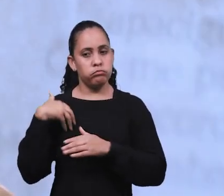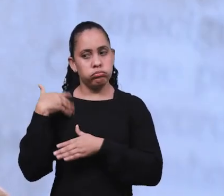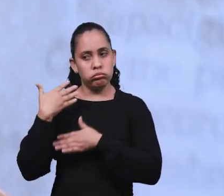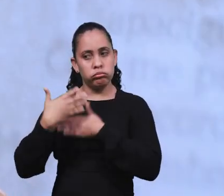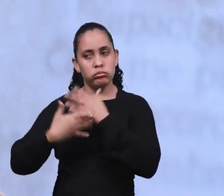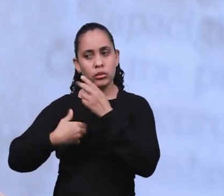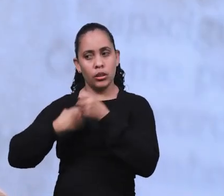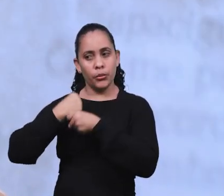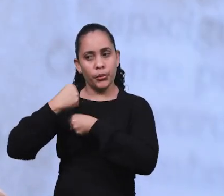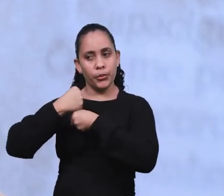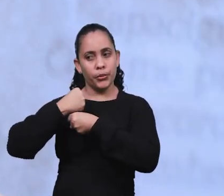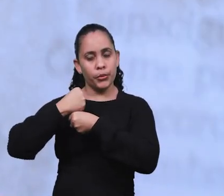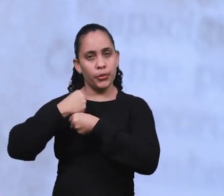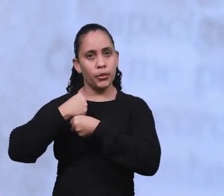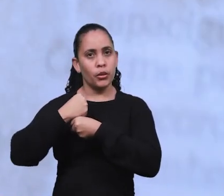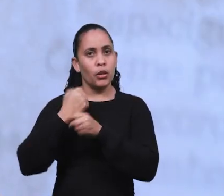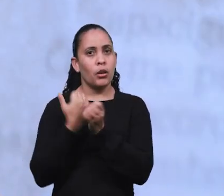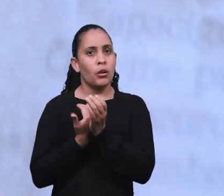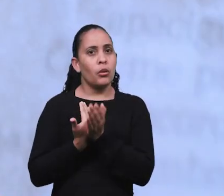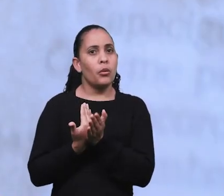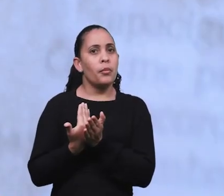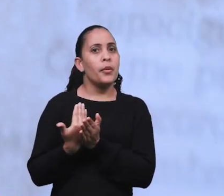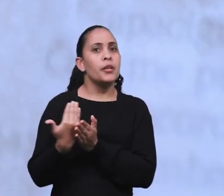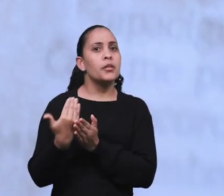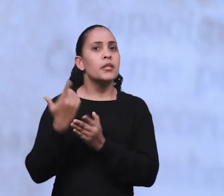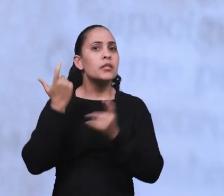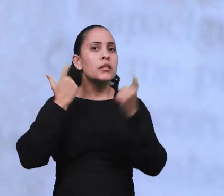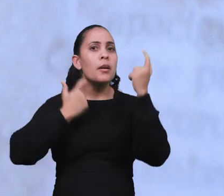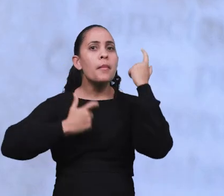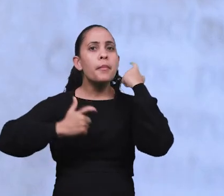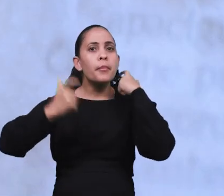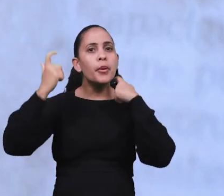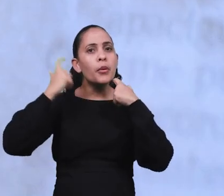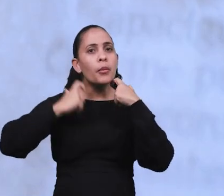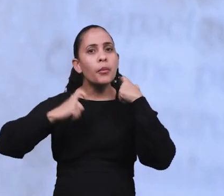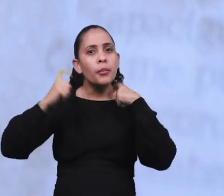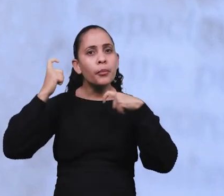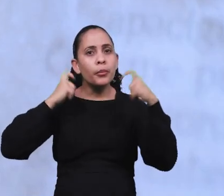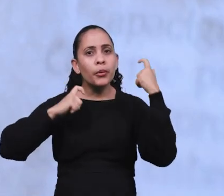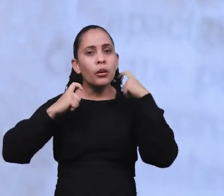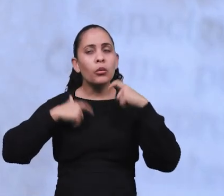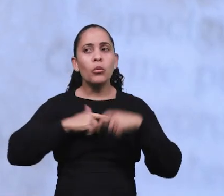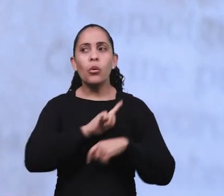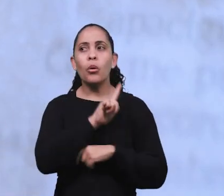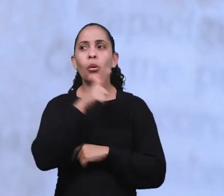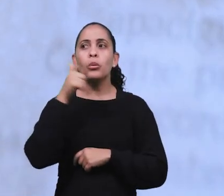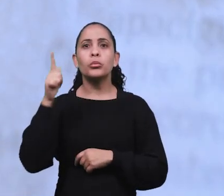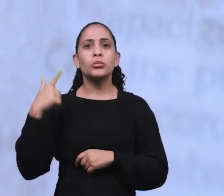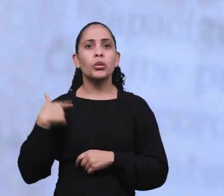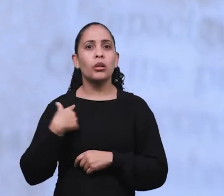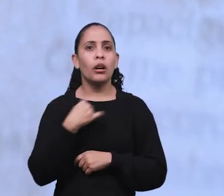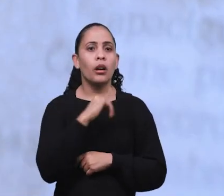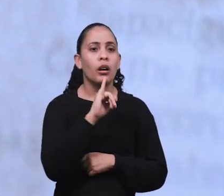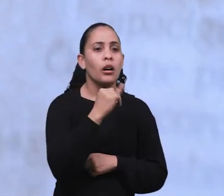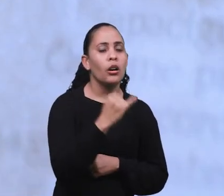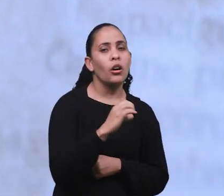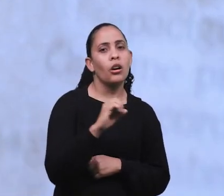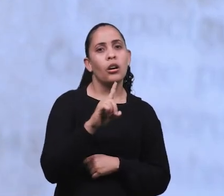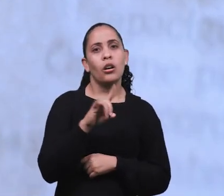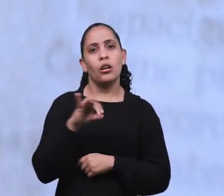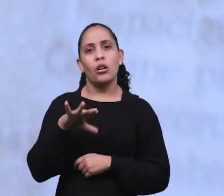ao longo dos anos, começou-se a se preocupar com outros tipos de energia.